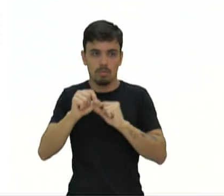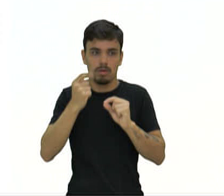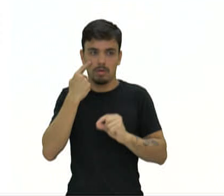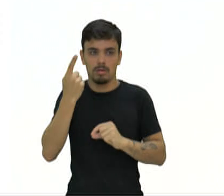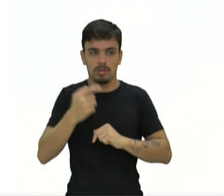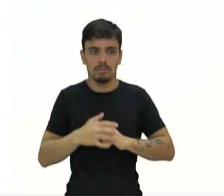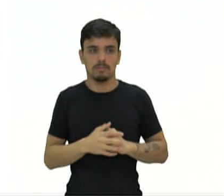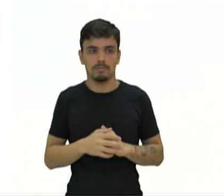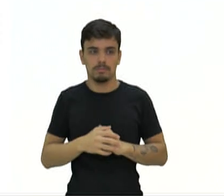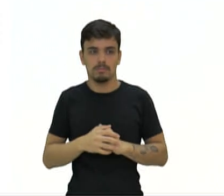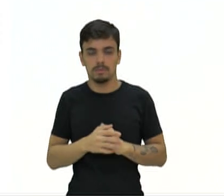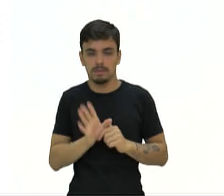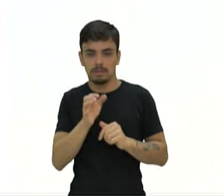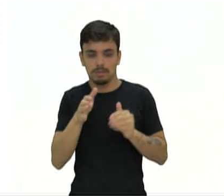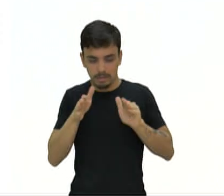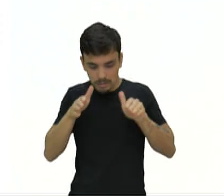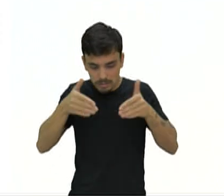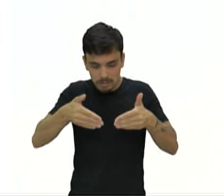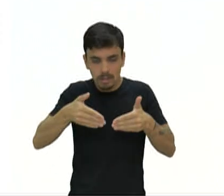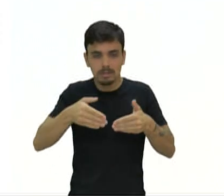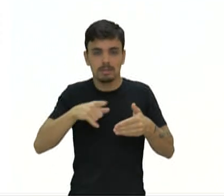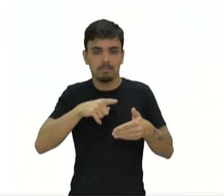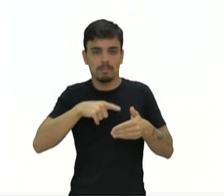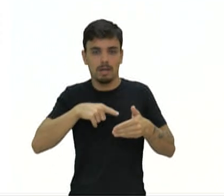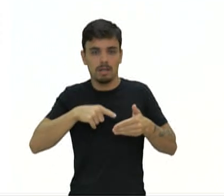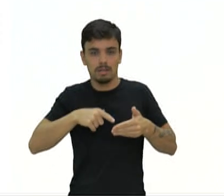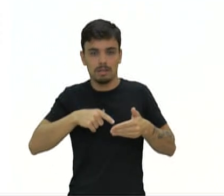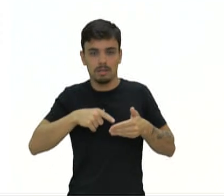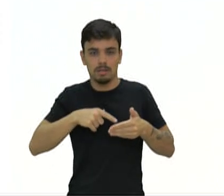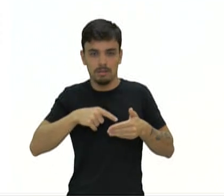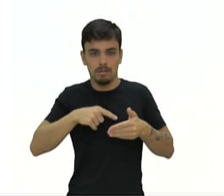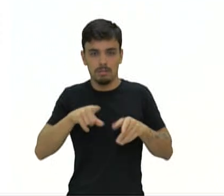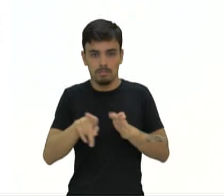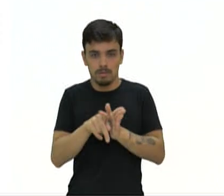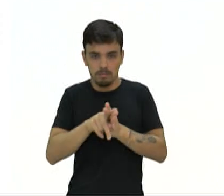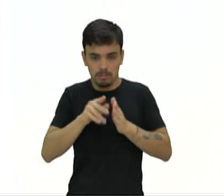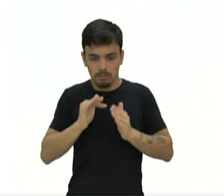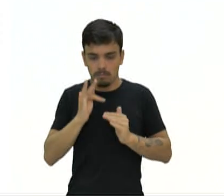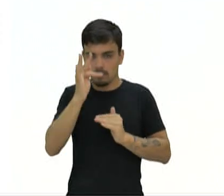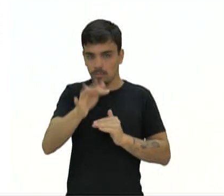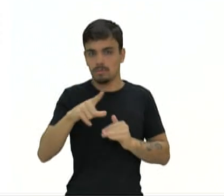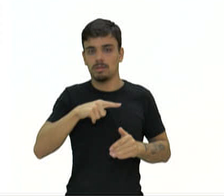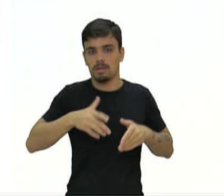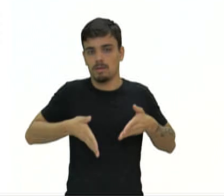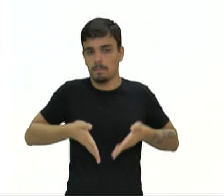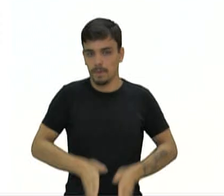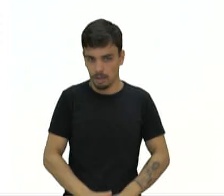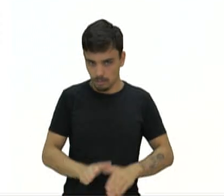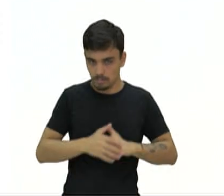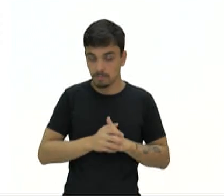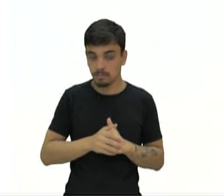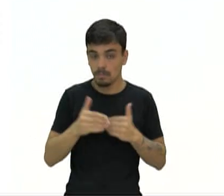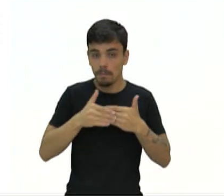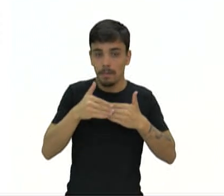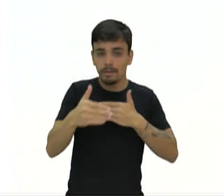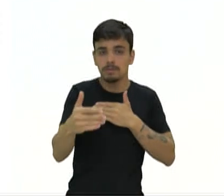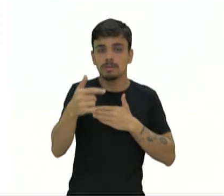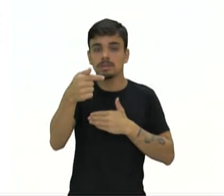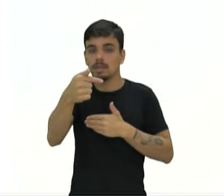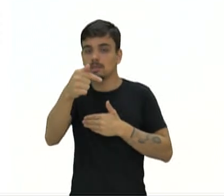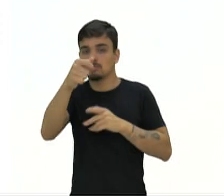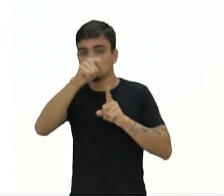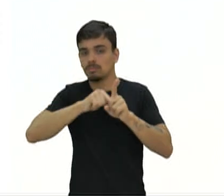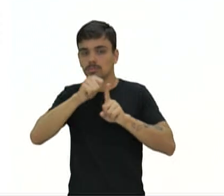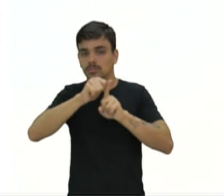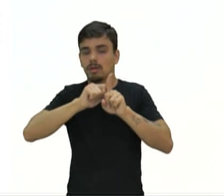vamos supor, se encaixando para que haja o parto mais para frente ali. A partir do 7º mês, o